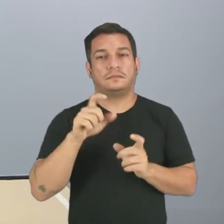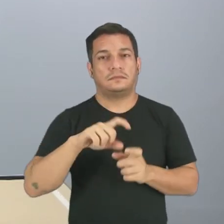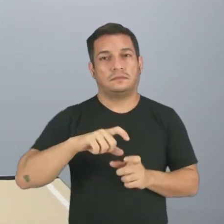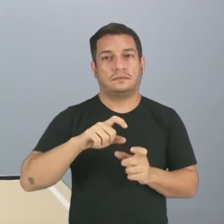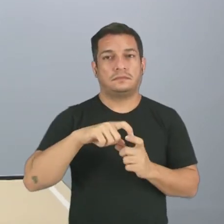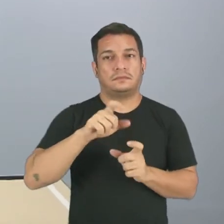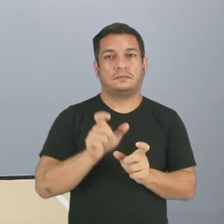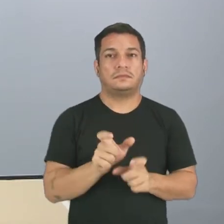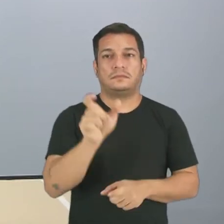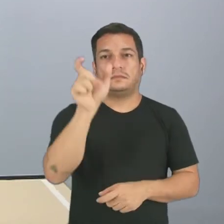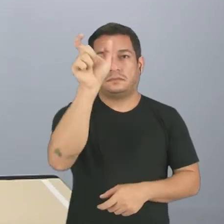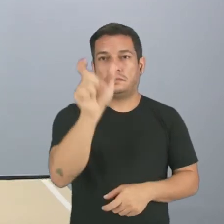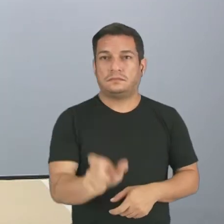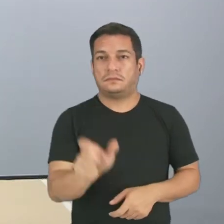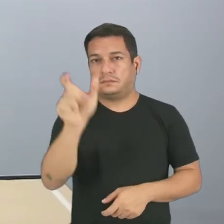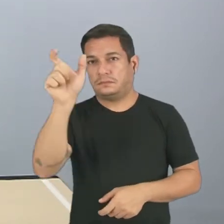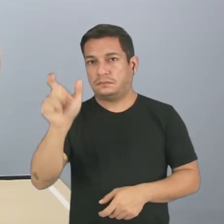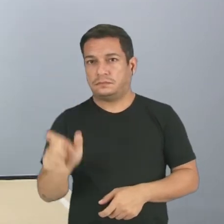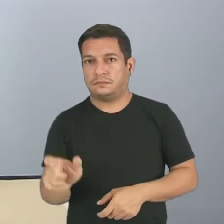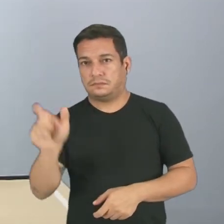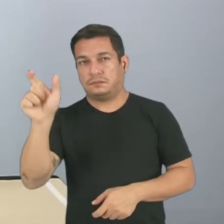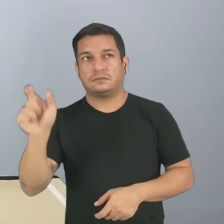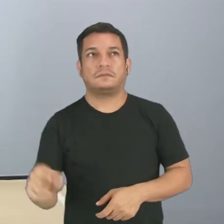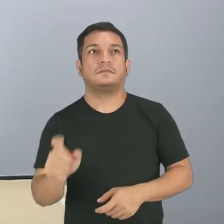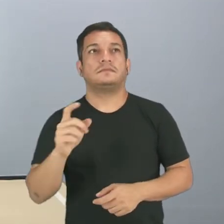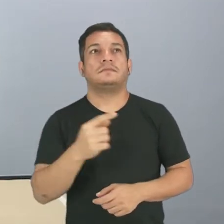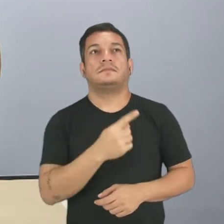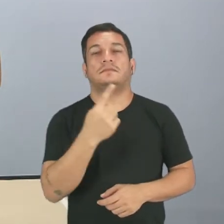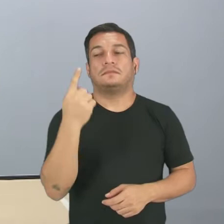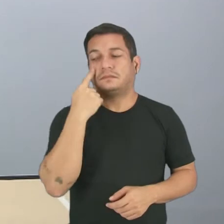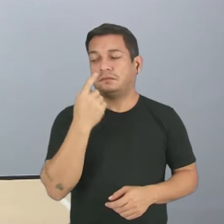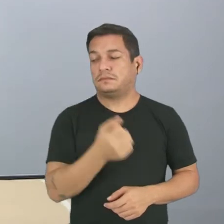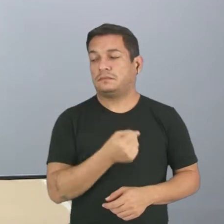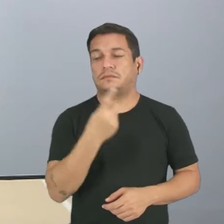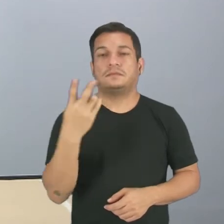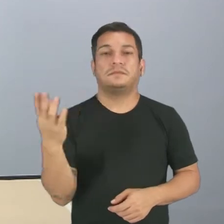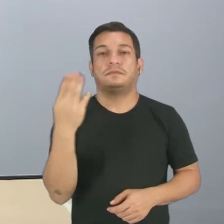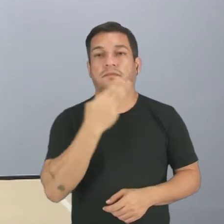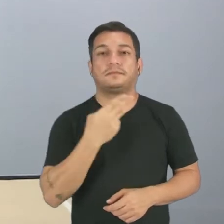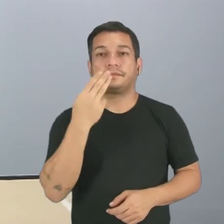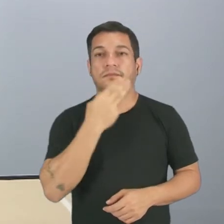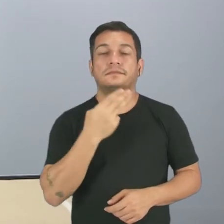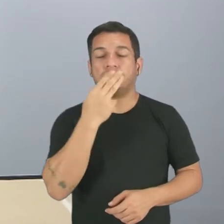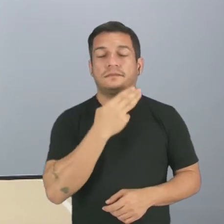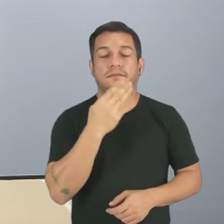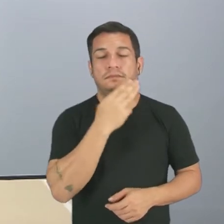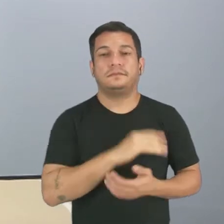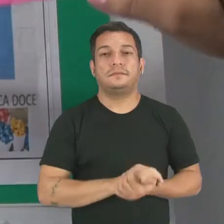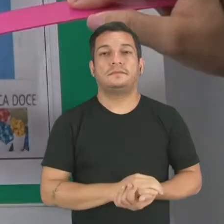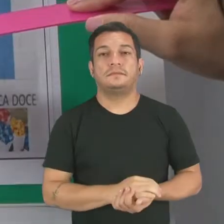barras mostra a quantidade de doces,